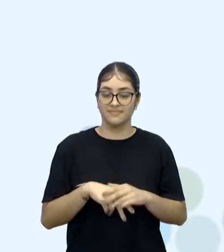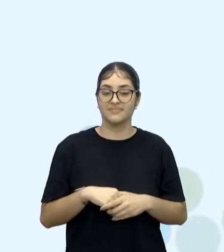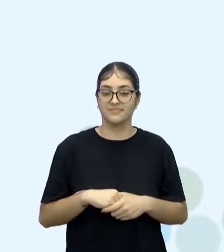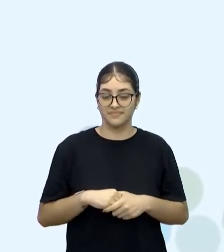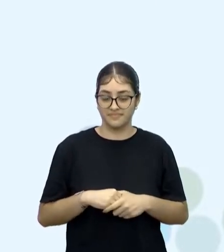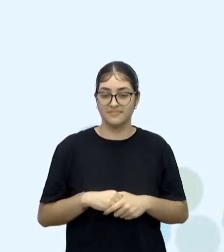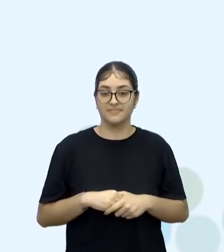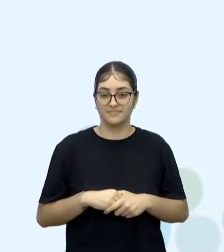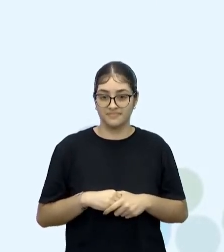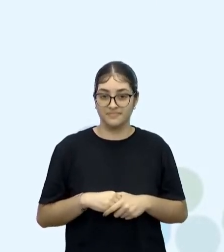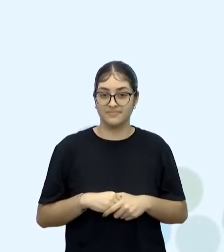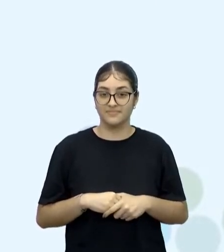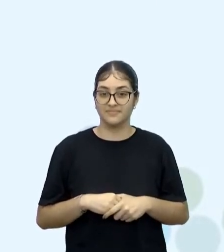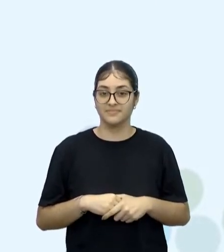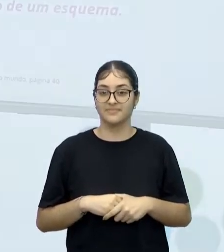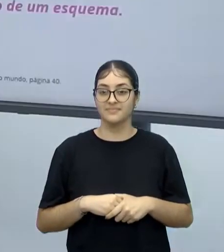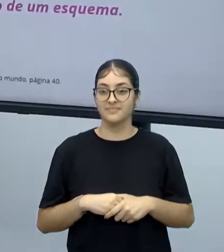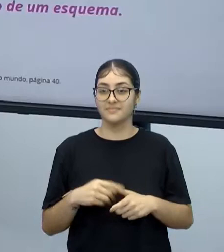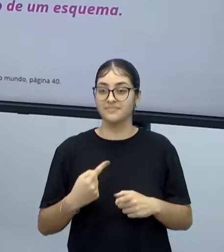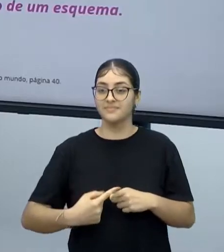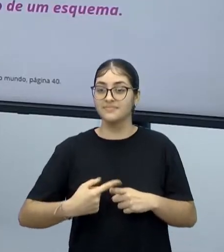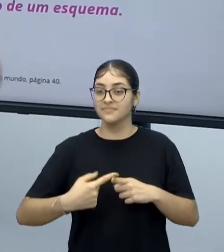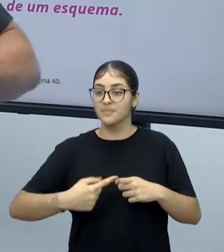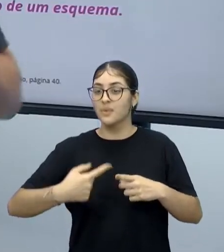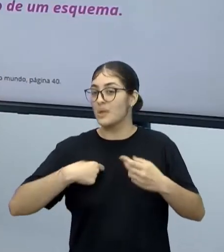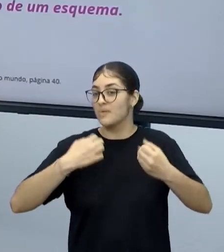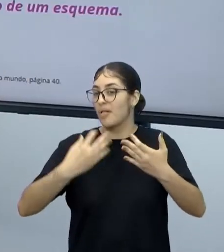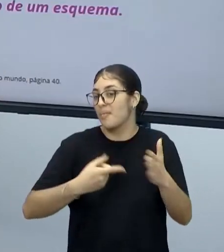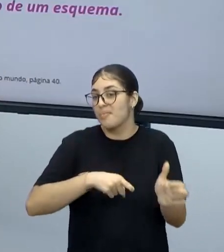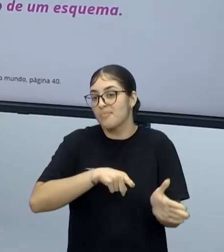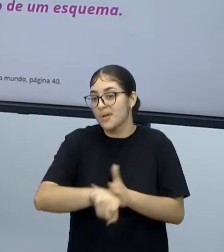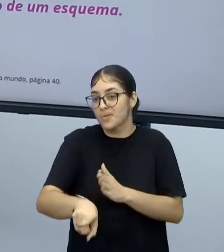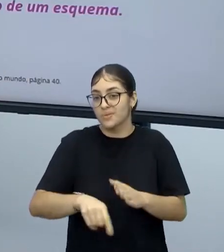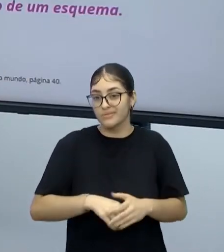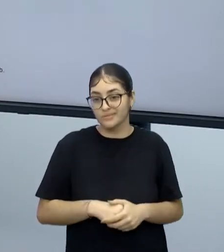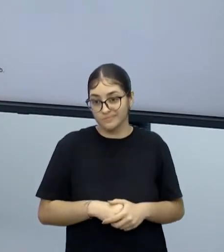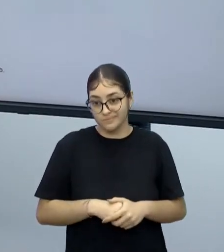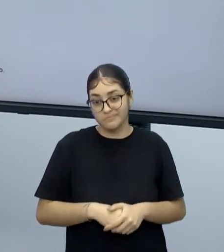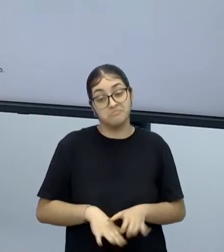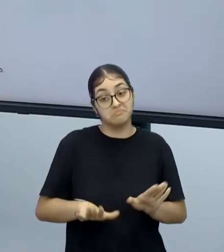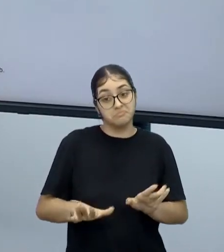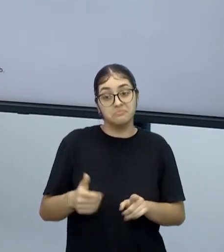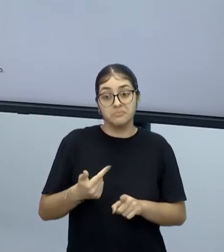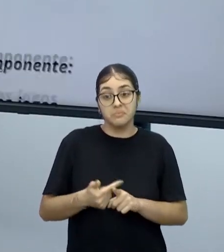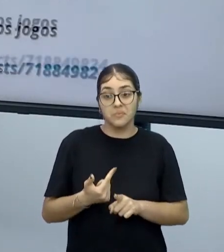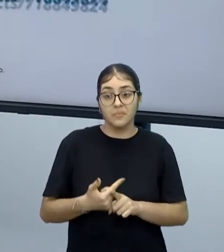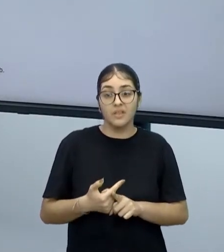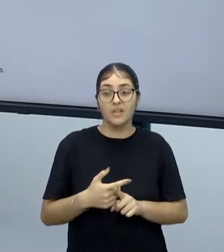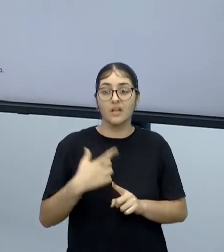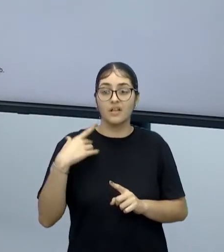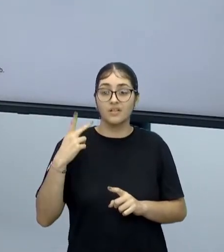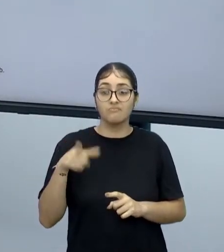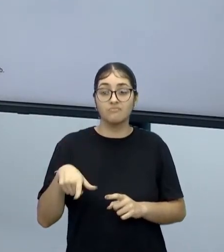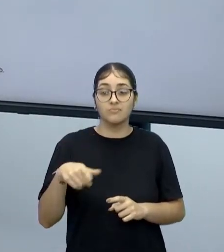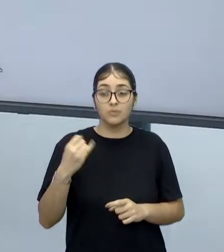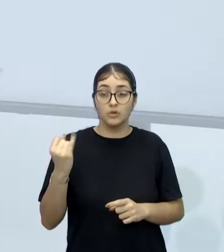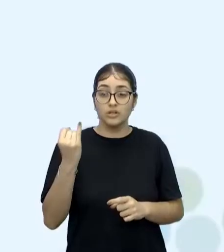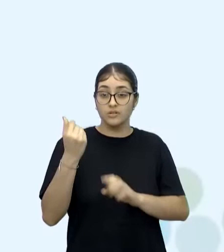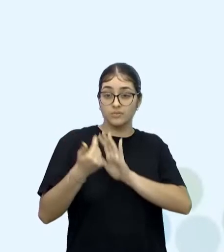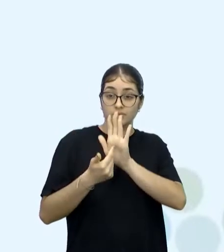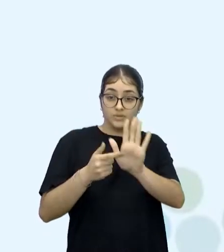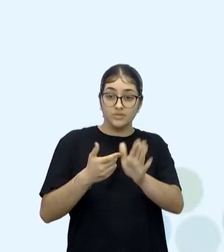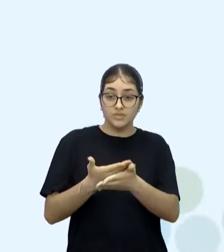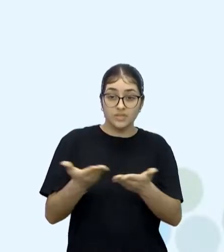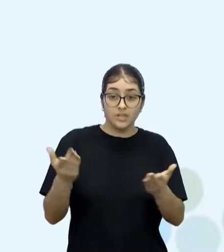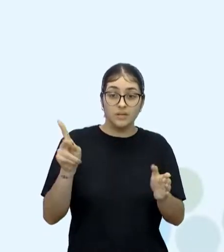aí, gente, olha só. Por que eu tô falando que eu vou fazer perguntas para ela? Porque olha só, vai ser mostrado para vocês, ó,